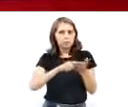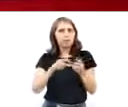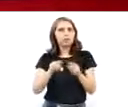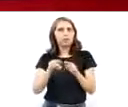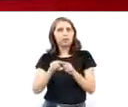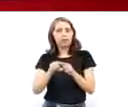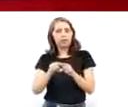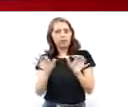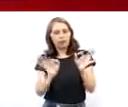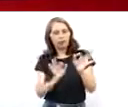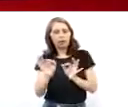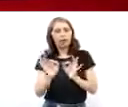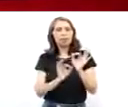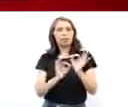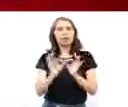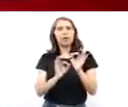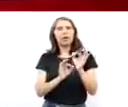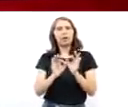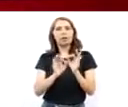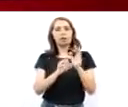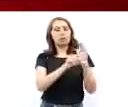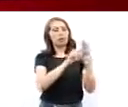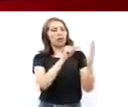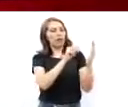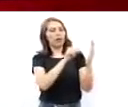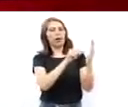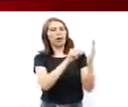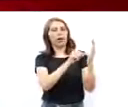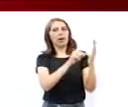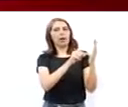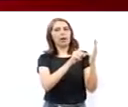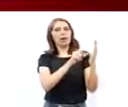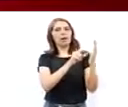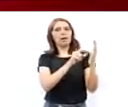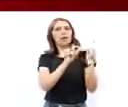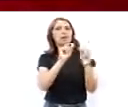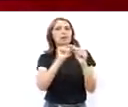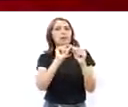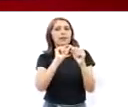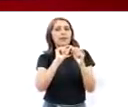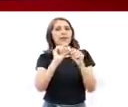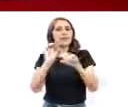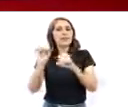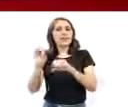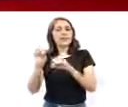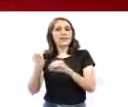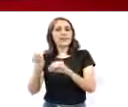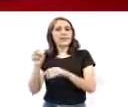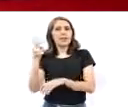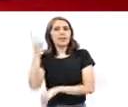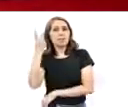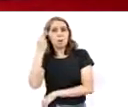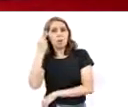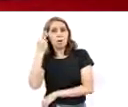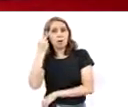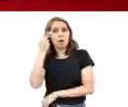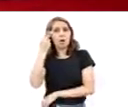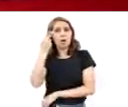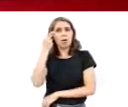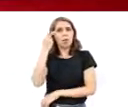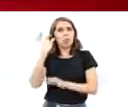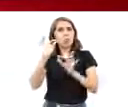que normativa as aulas remotas dentro de uma logística organizacional,